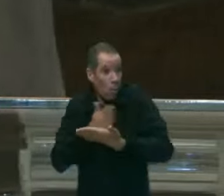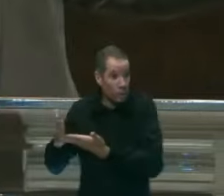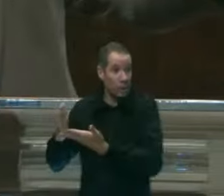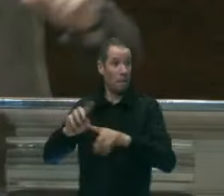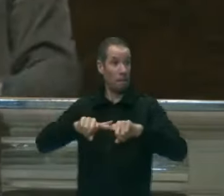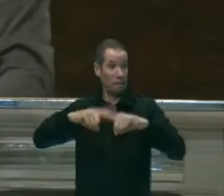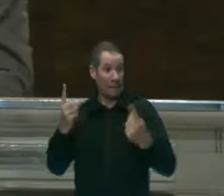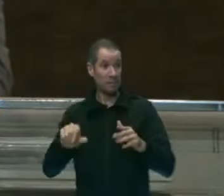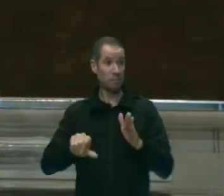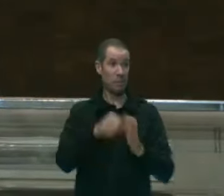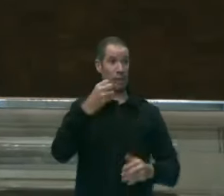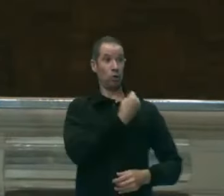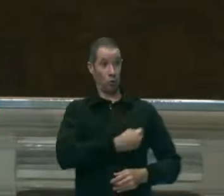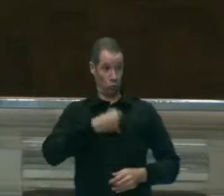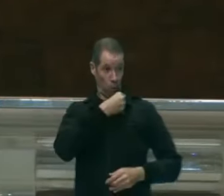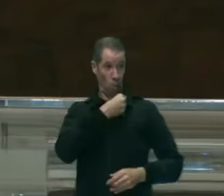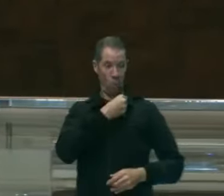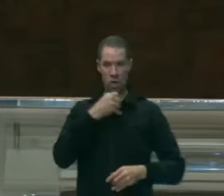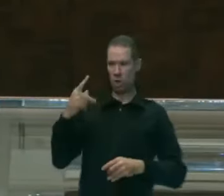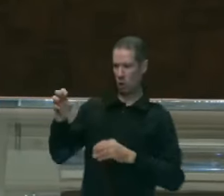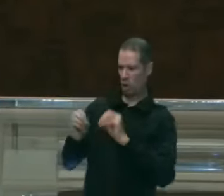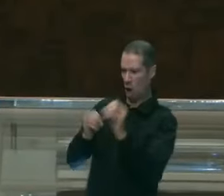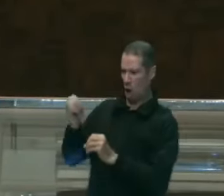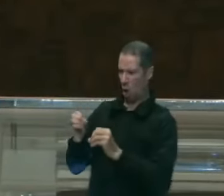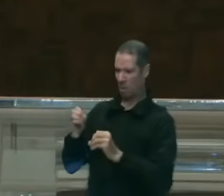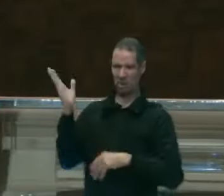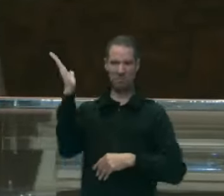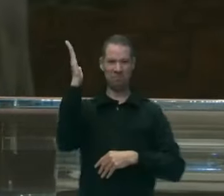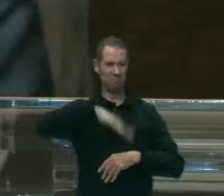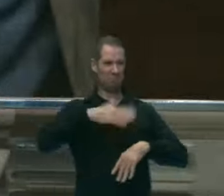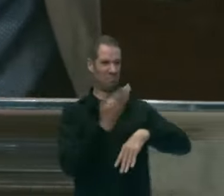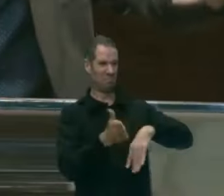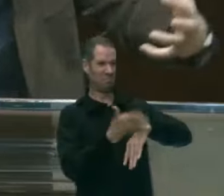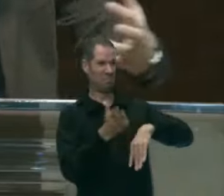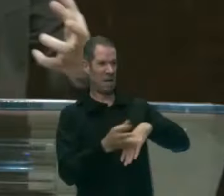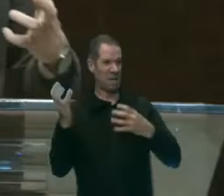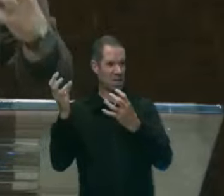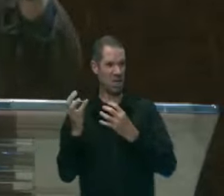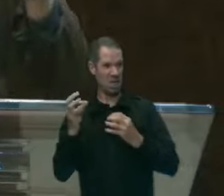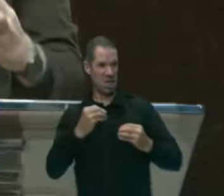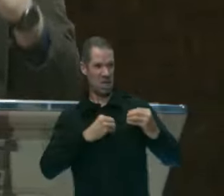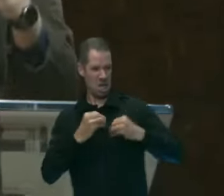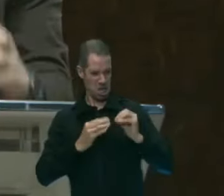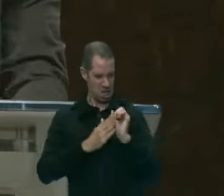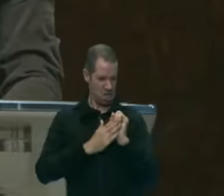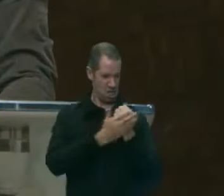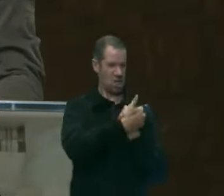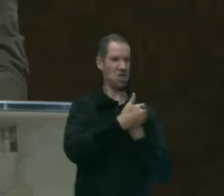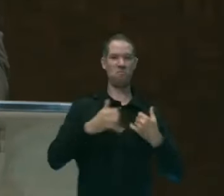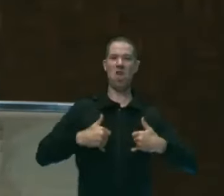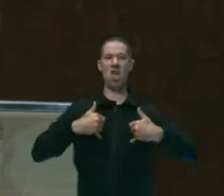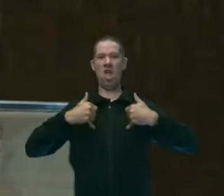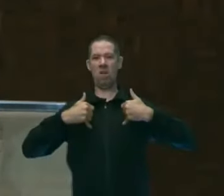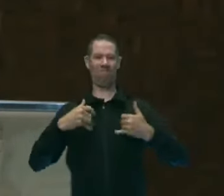Mas em 1 João a Bíblia vai dizer porque as suas obras eram más. Ele queria mascarar a sua